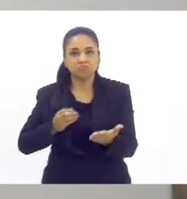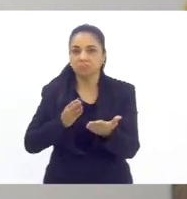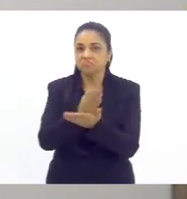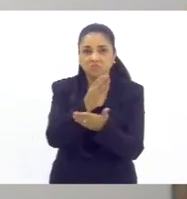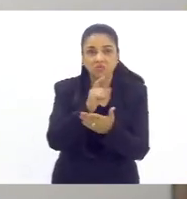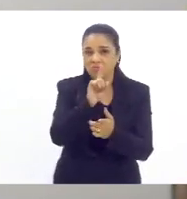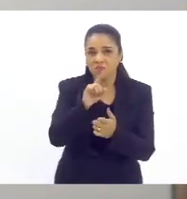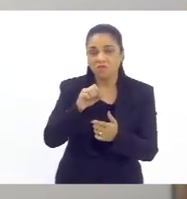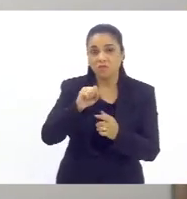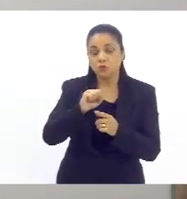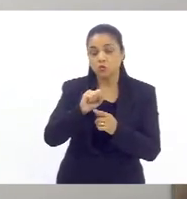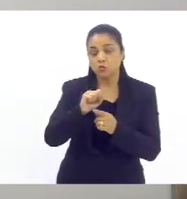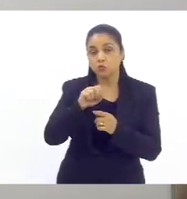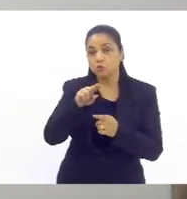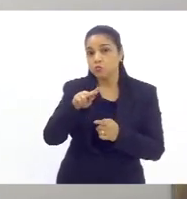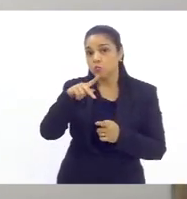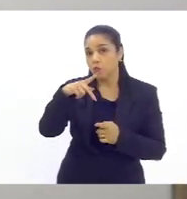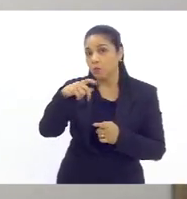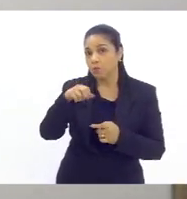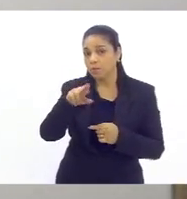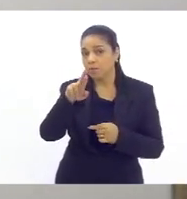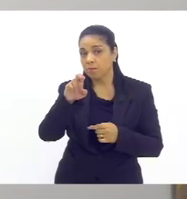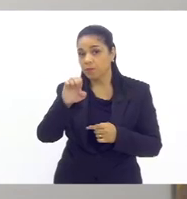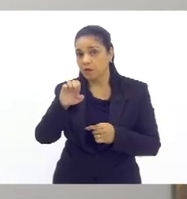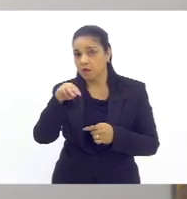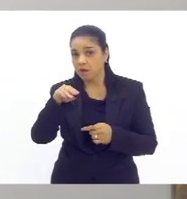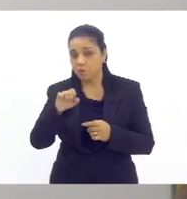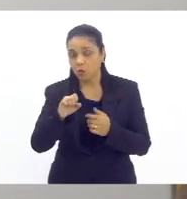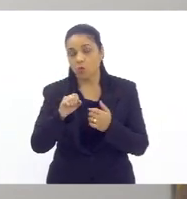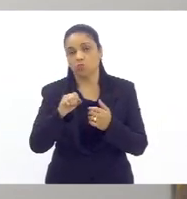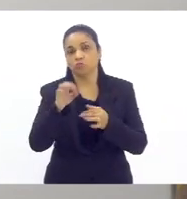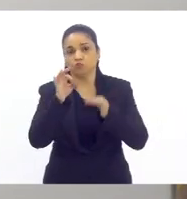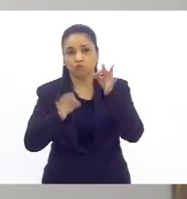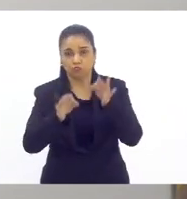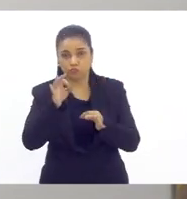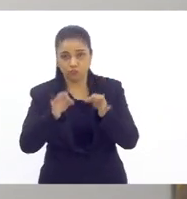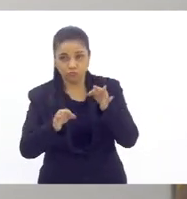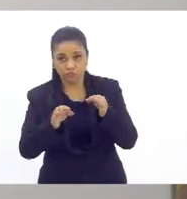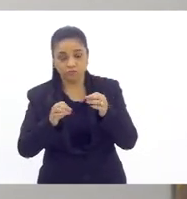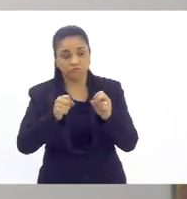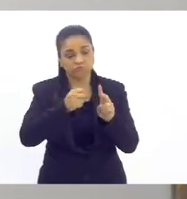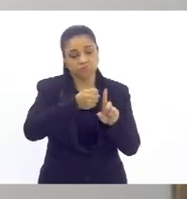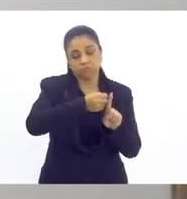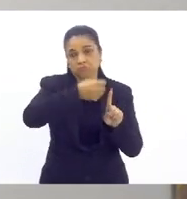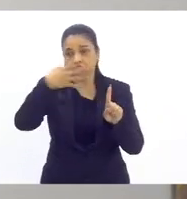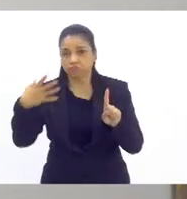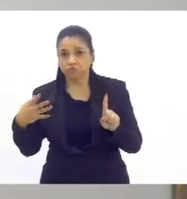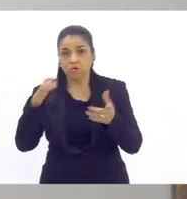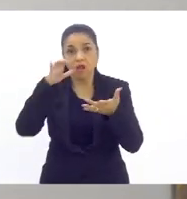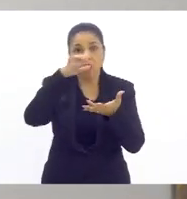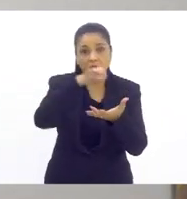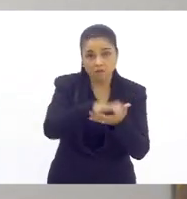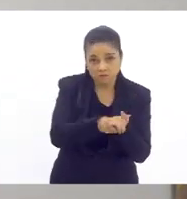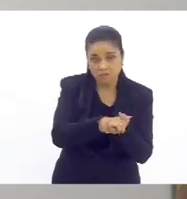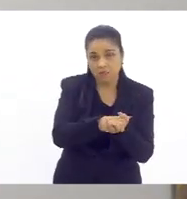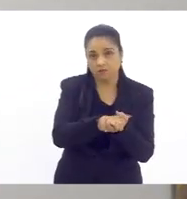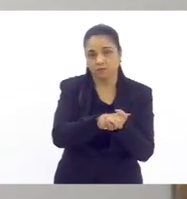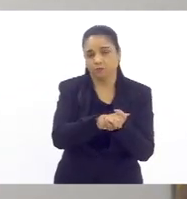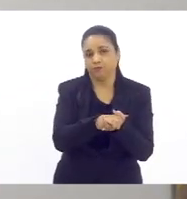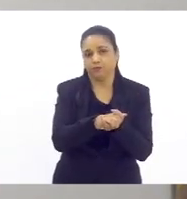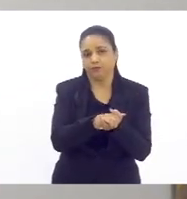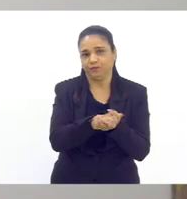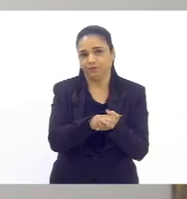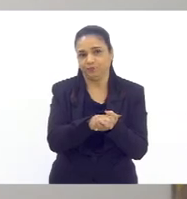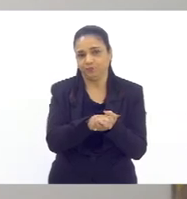o Supremo que legalizou o caso a primeira parceria civil homoafetiva e depois o casamento vamos